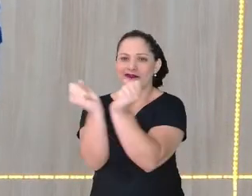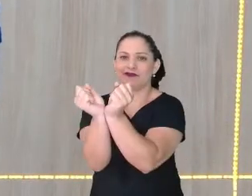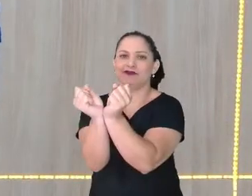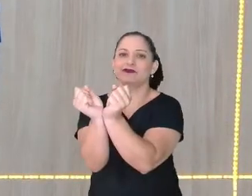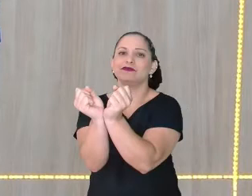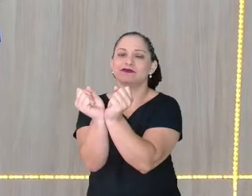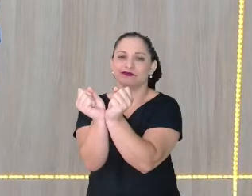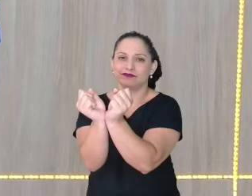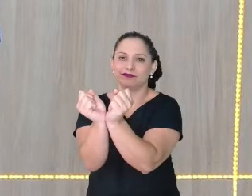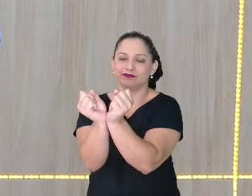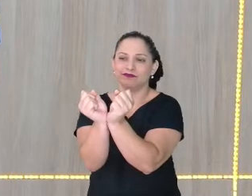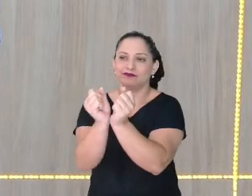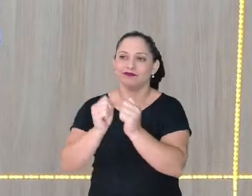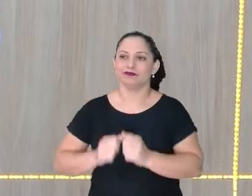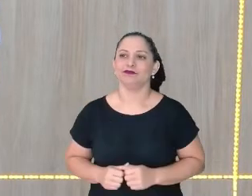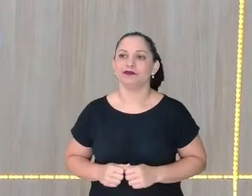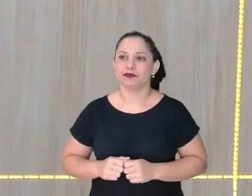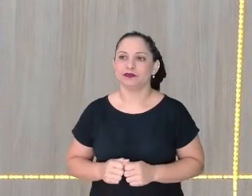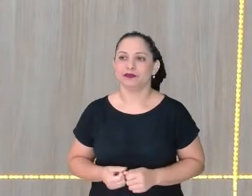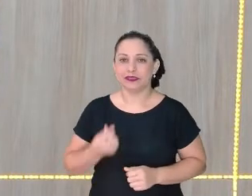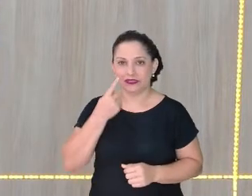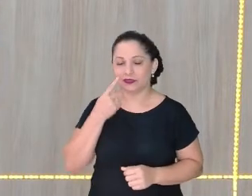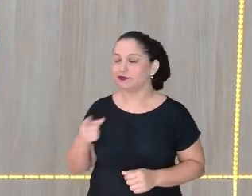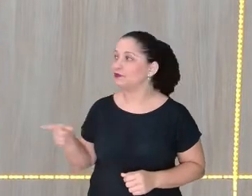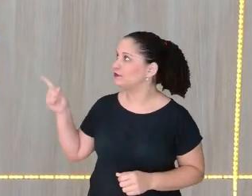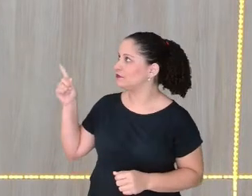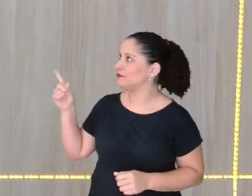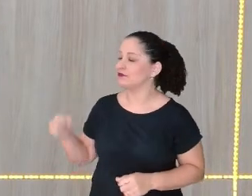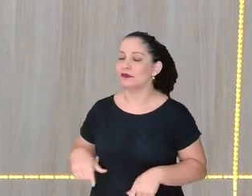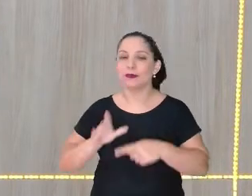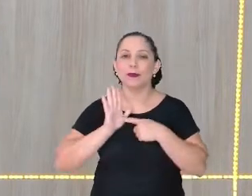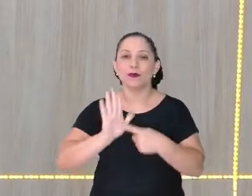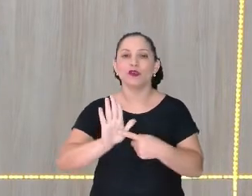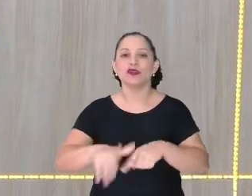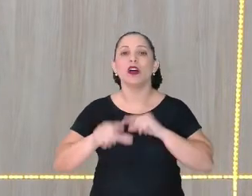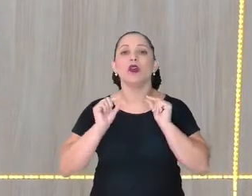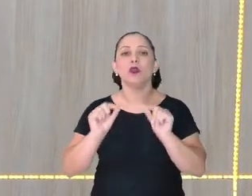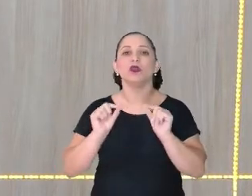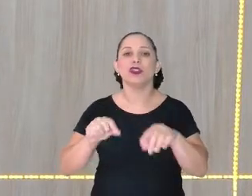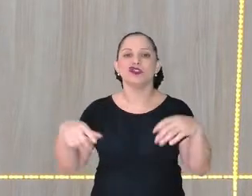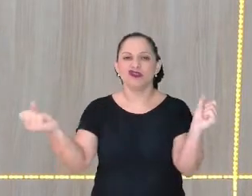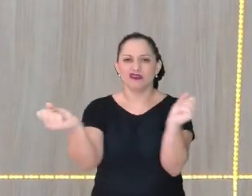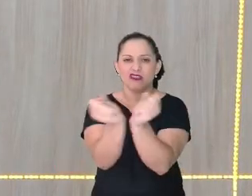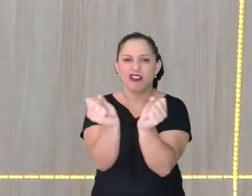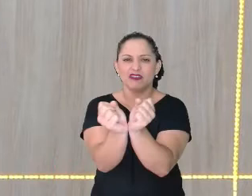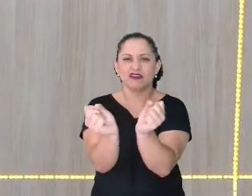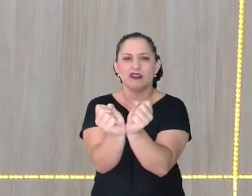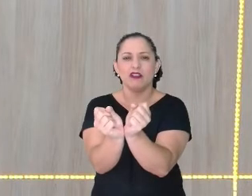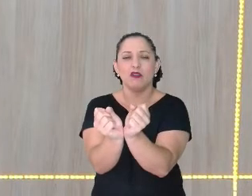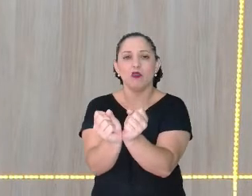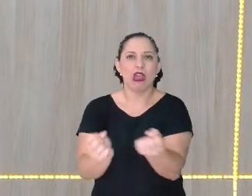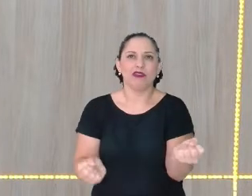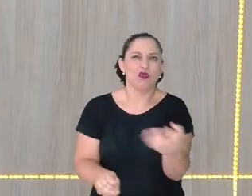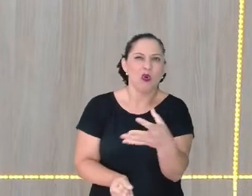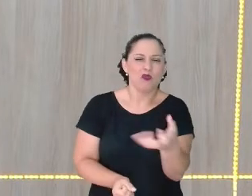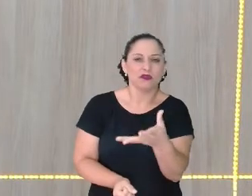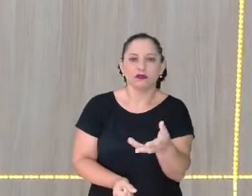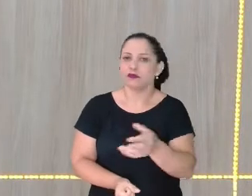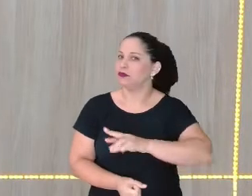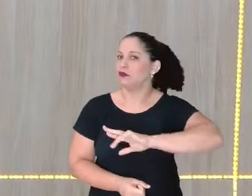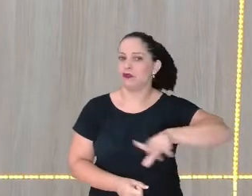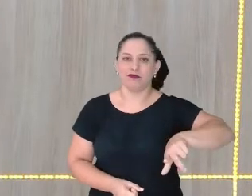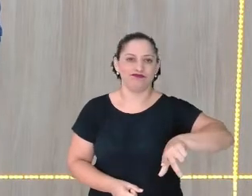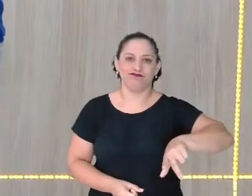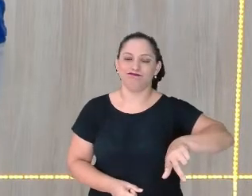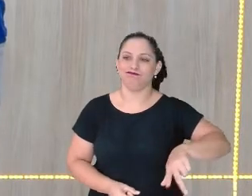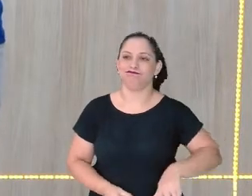aí eu vou só dizer o seguinte. A escravidão, ela não é novidade, certo? Quando a